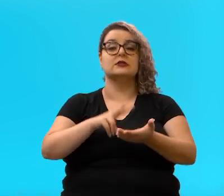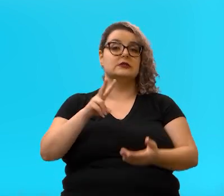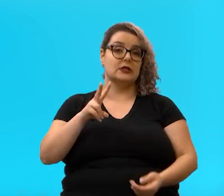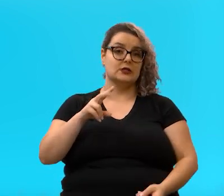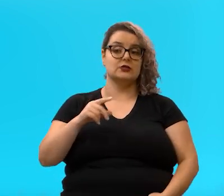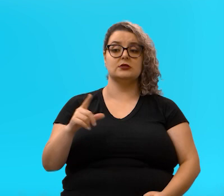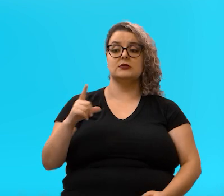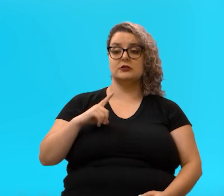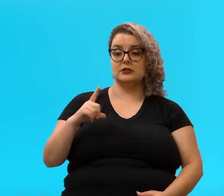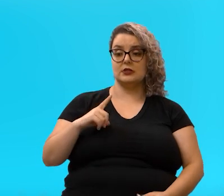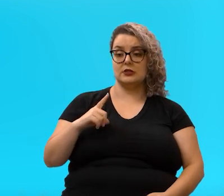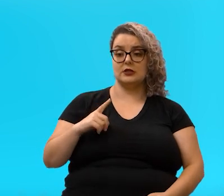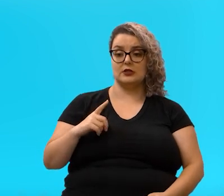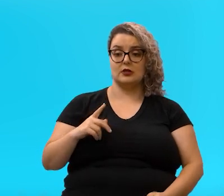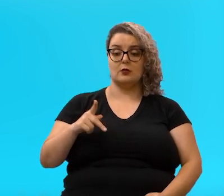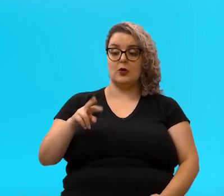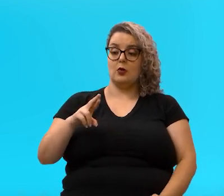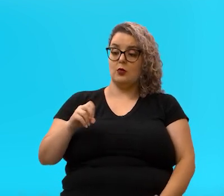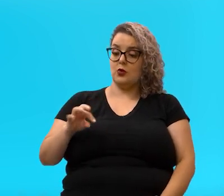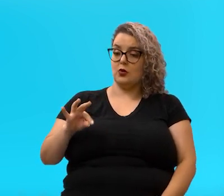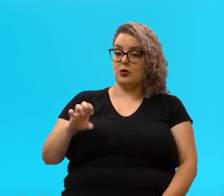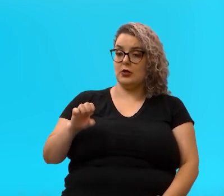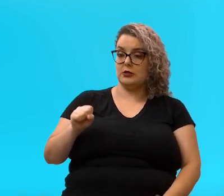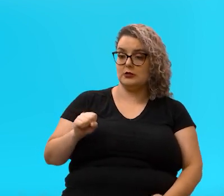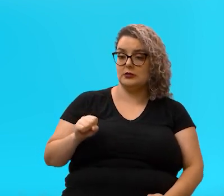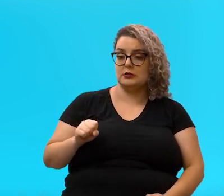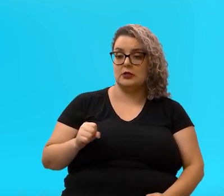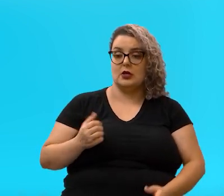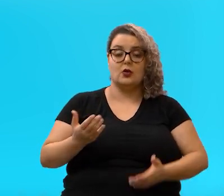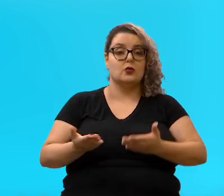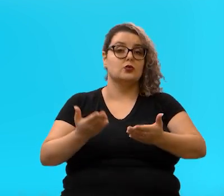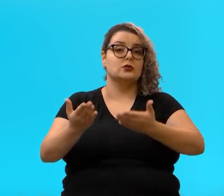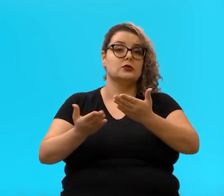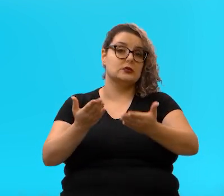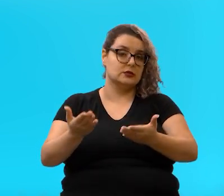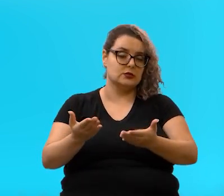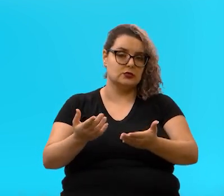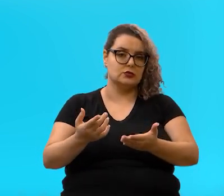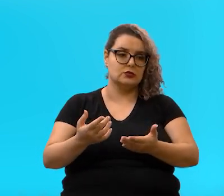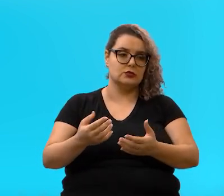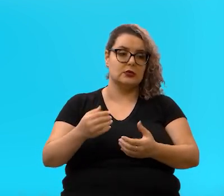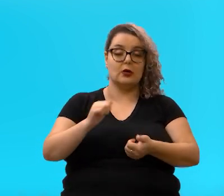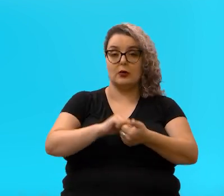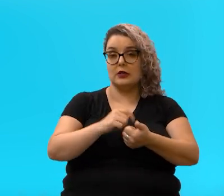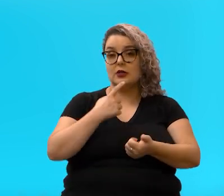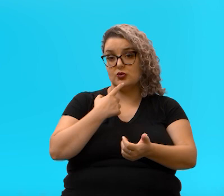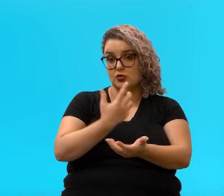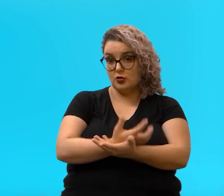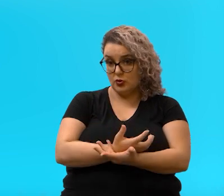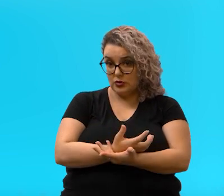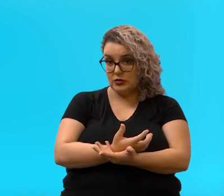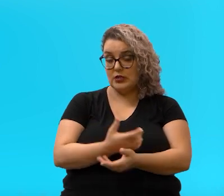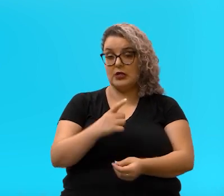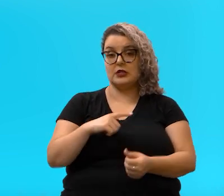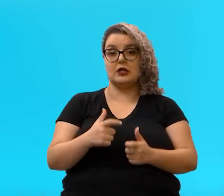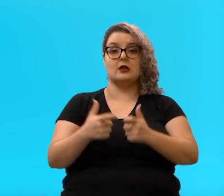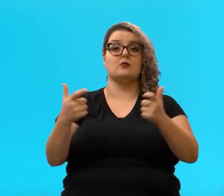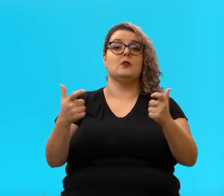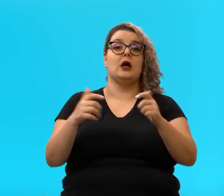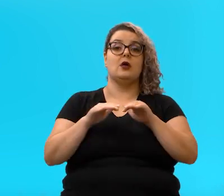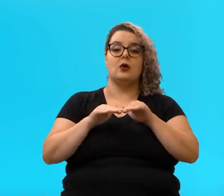né? Você tem uma prótese que você está preservando o estoque ósseo, né? Uma prótese que você tem